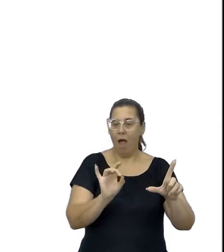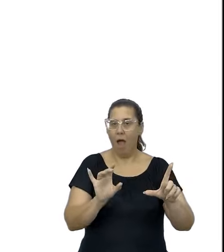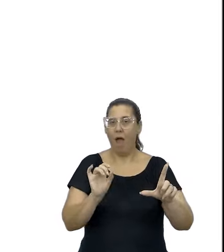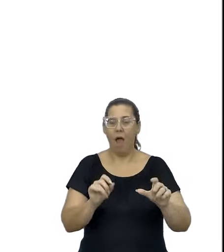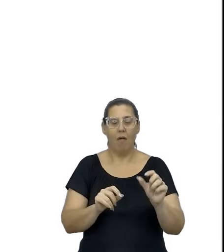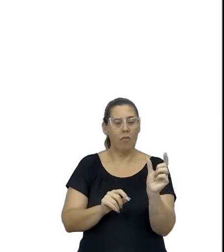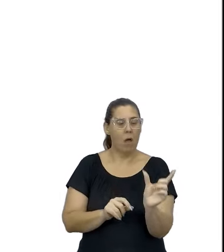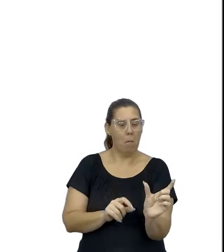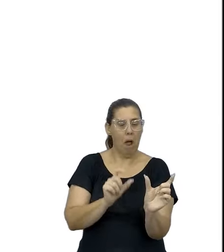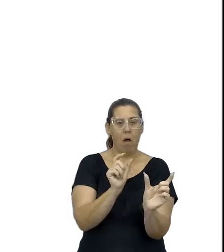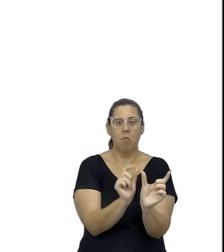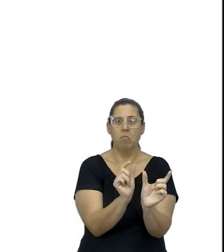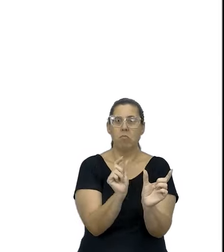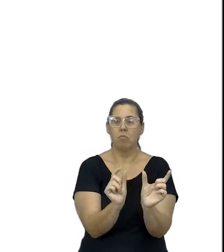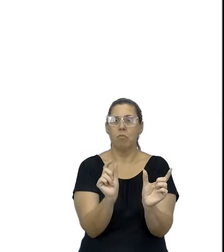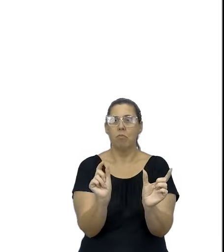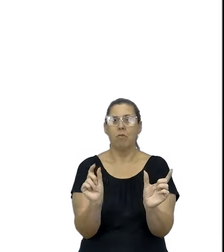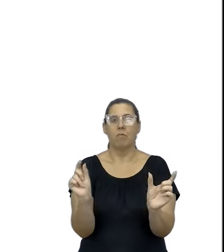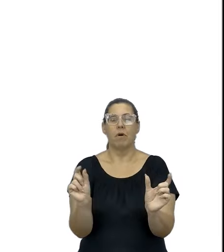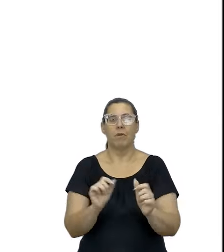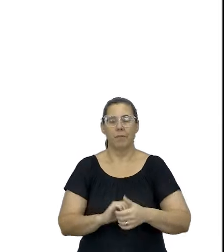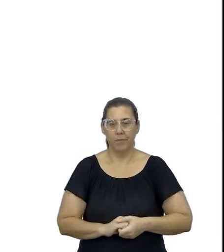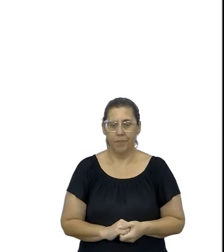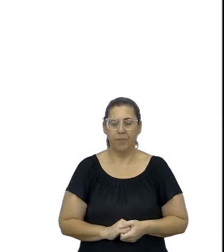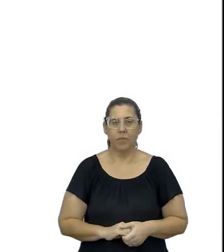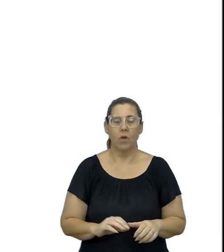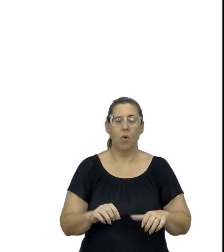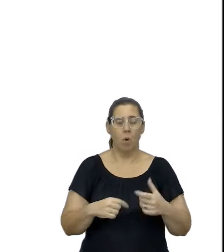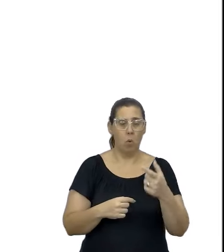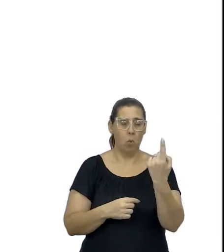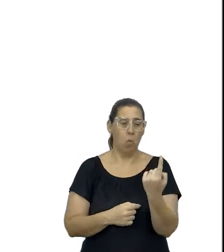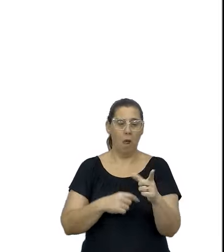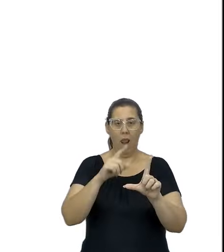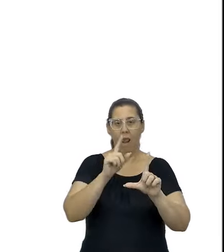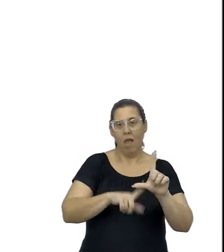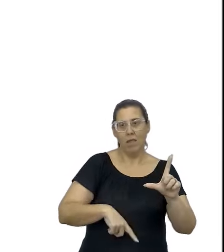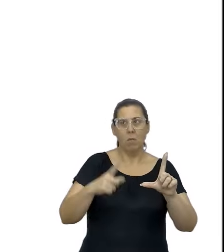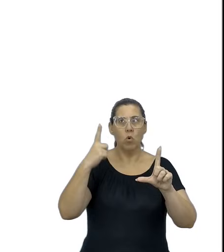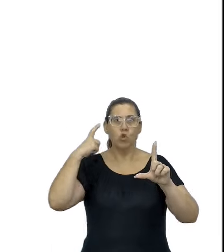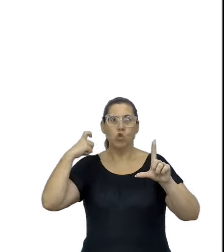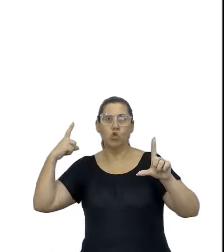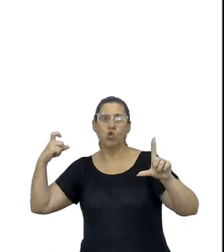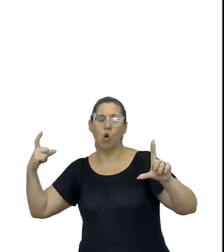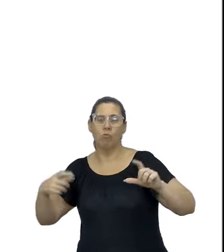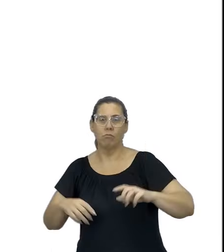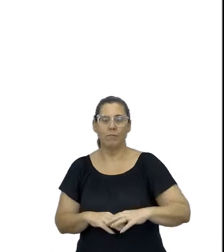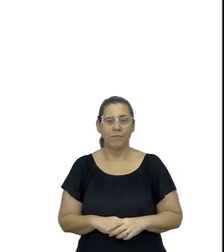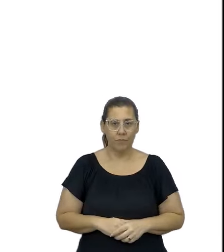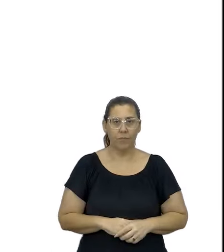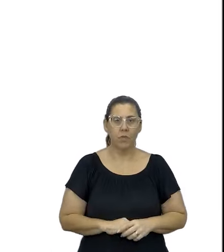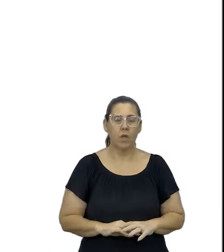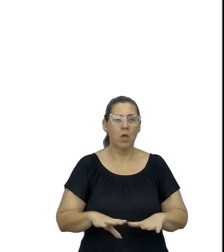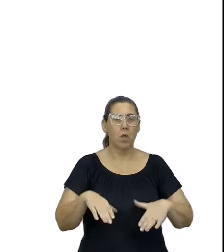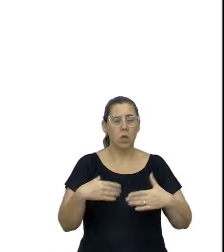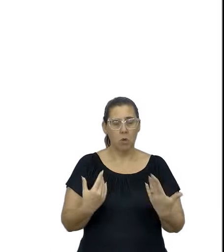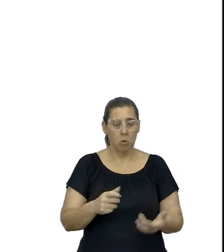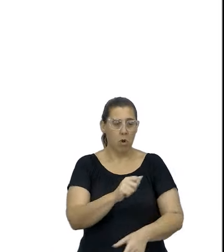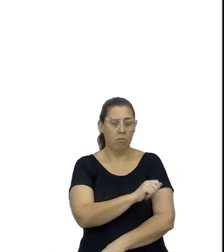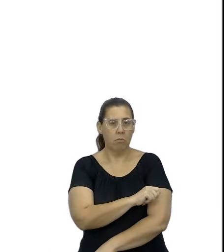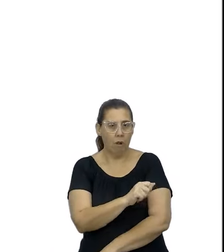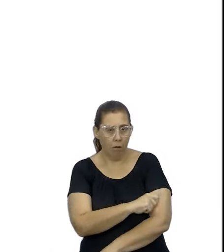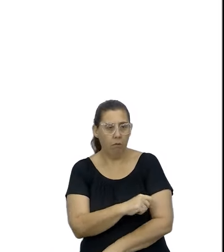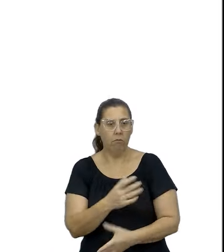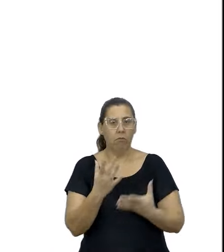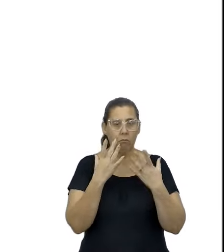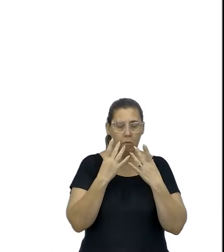quando escrevem alfabeticamente, escrevendo uma letra para cada som. E quando os estudantes são convidados a escreverem